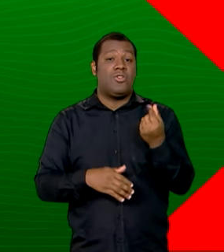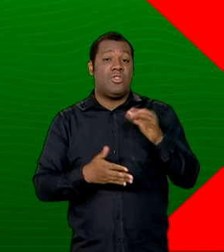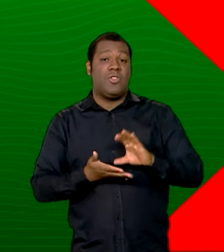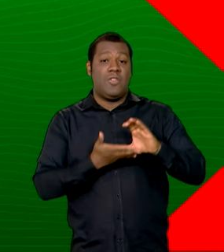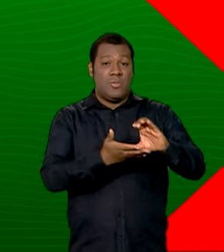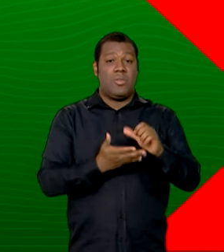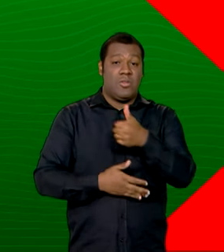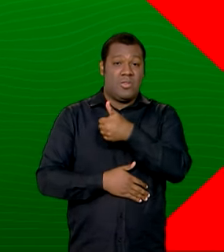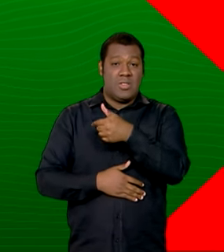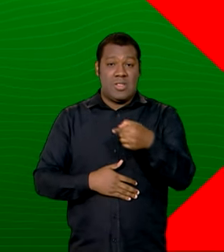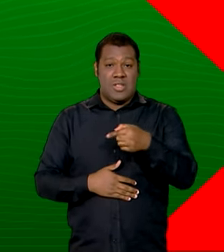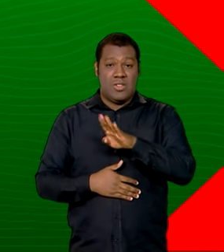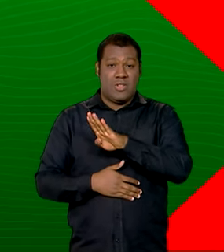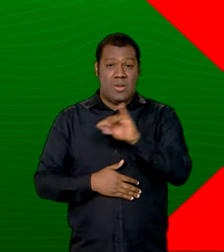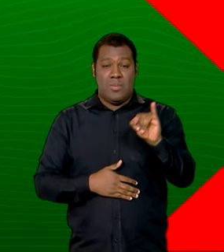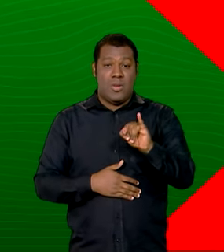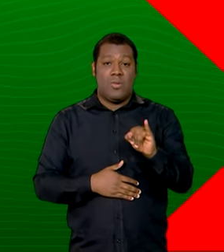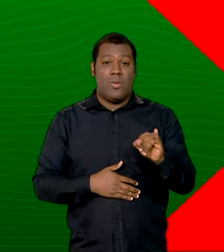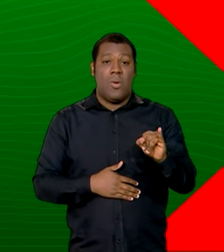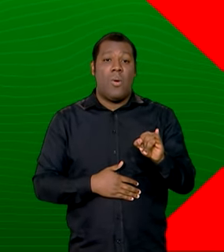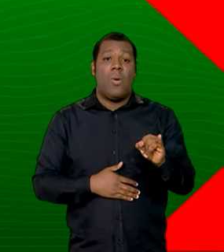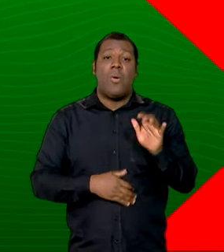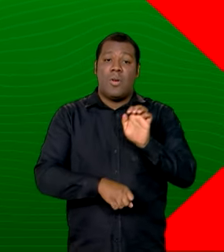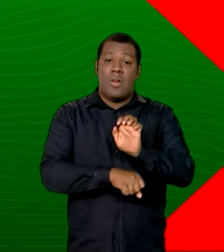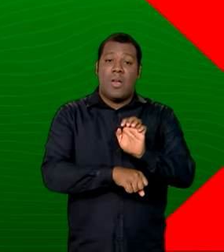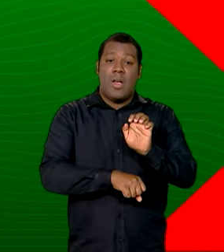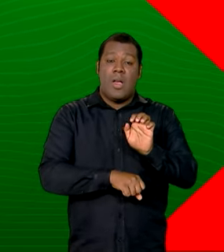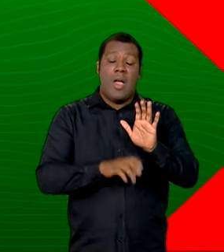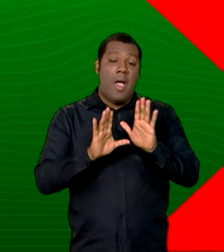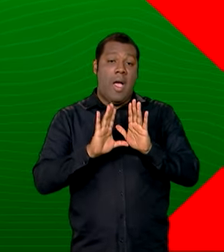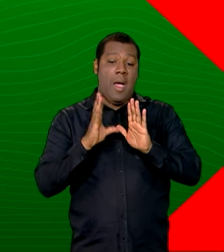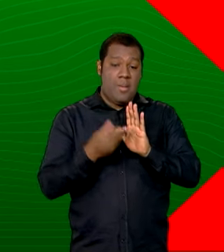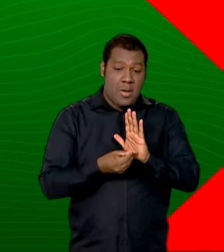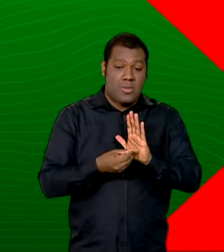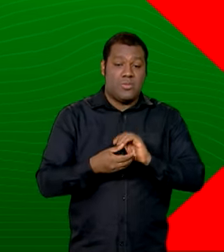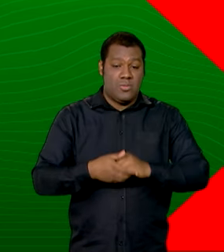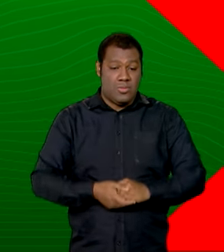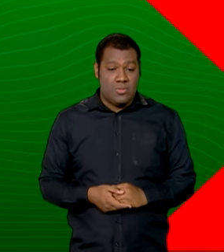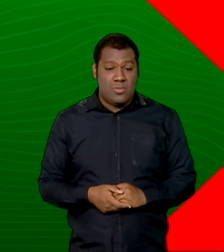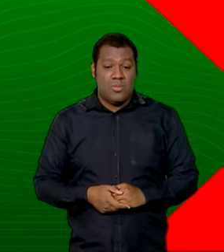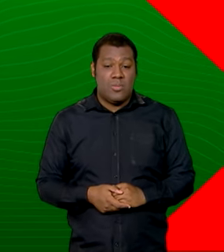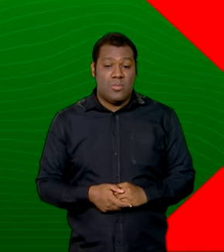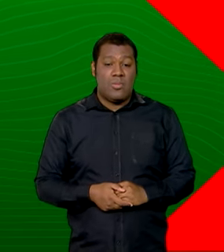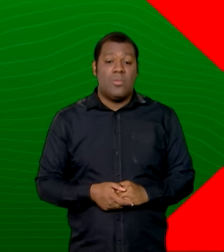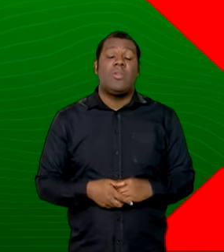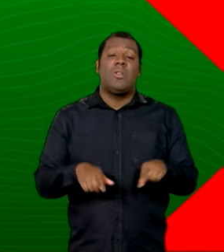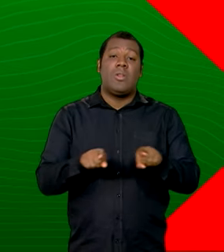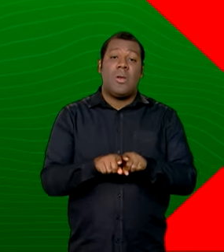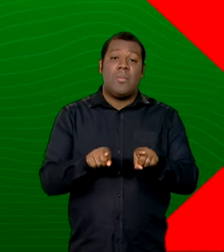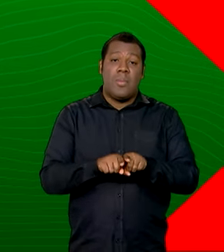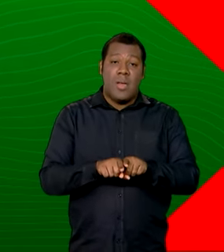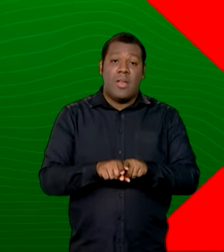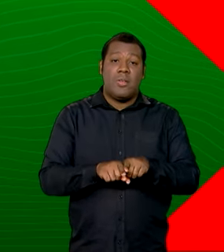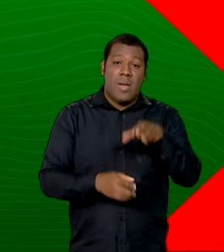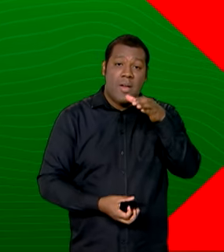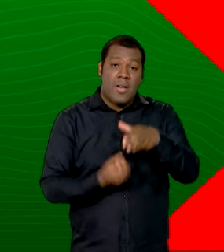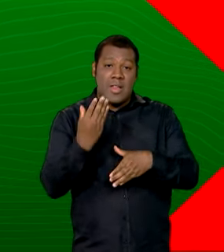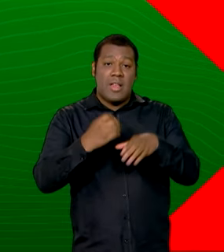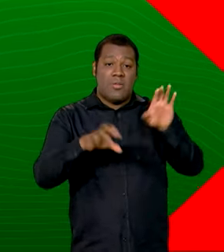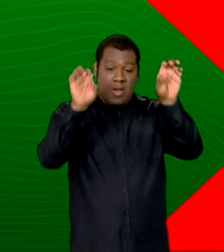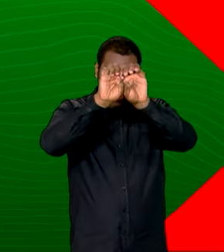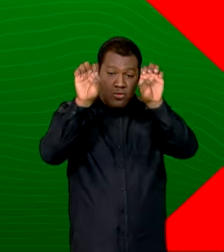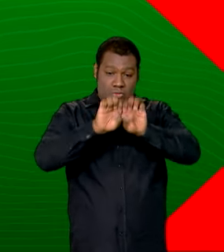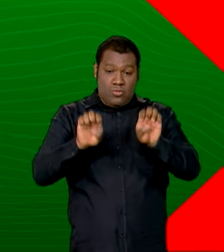bilhões no setor produtivo dos Estados da Amazônia Legal com destaque na implementação de infraestrutura de